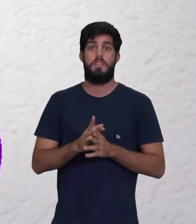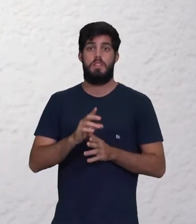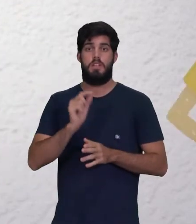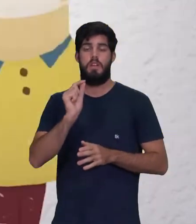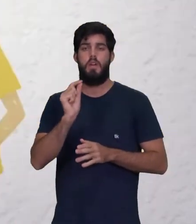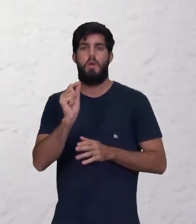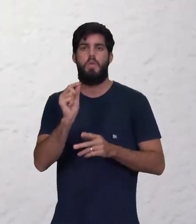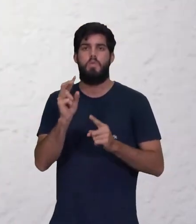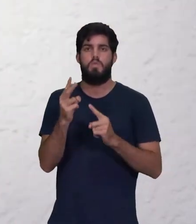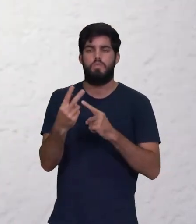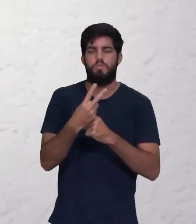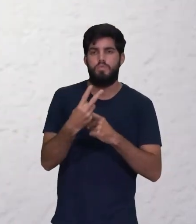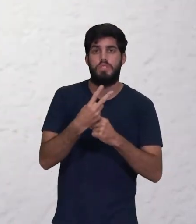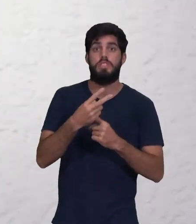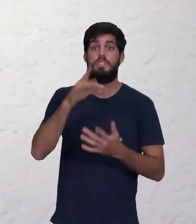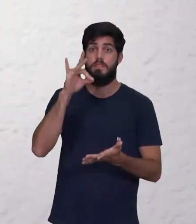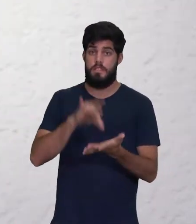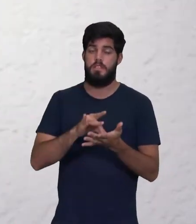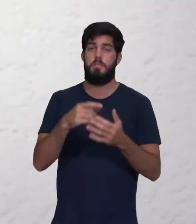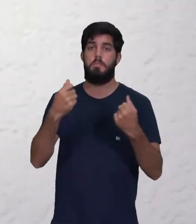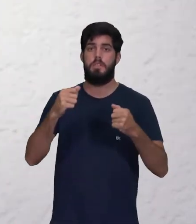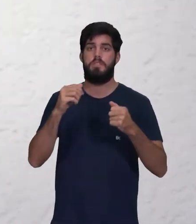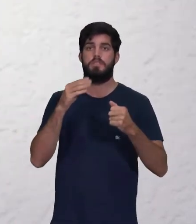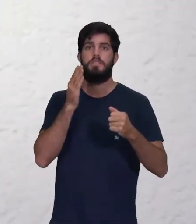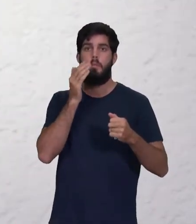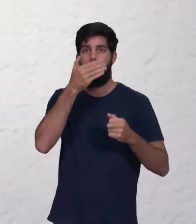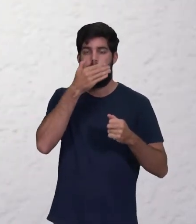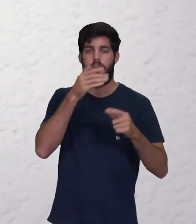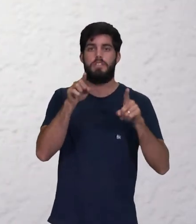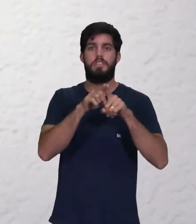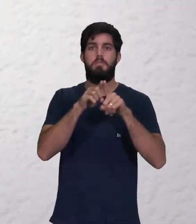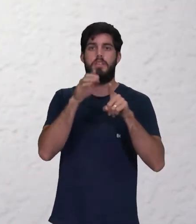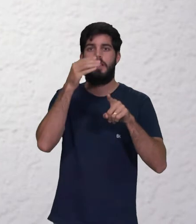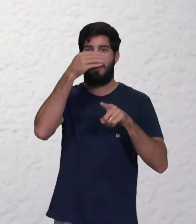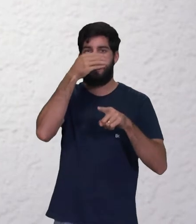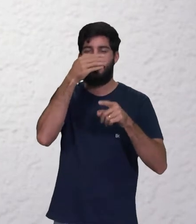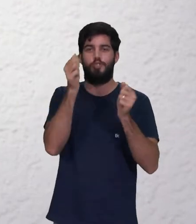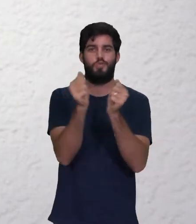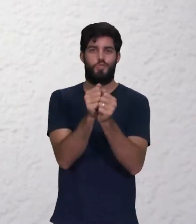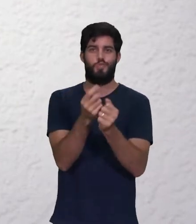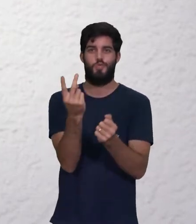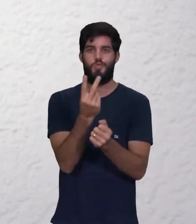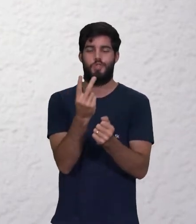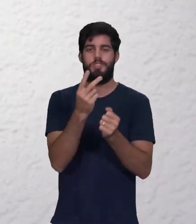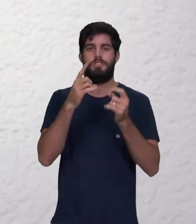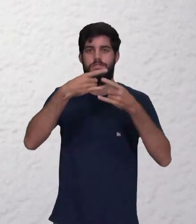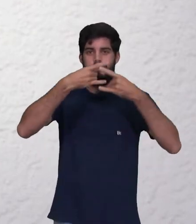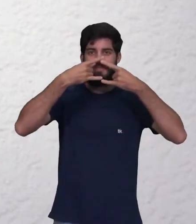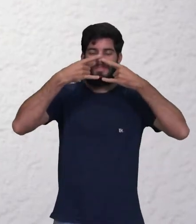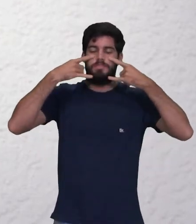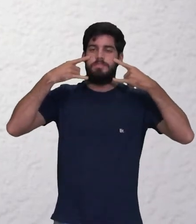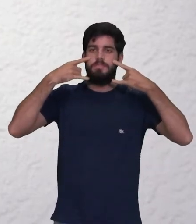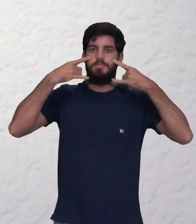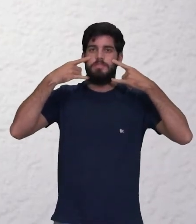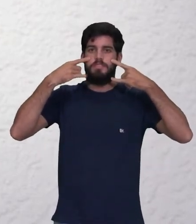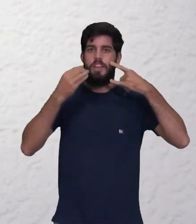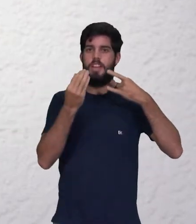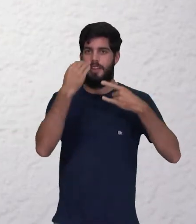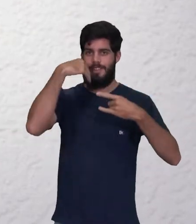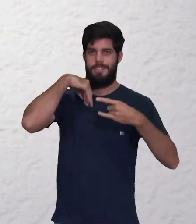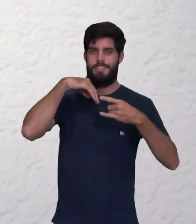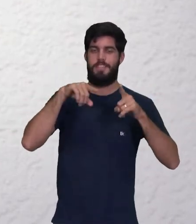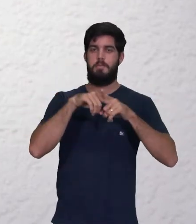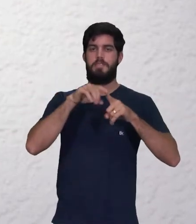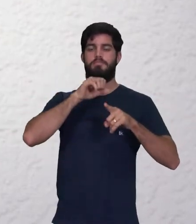Para a máscara, de fato, proteger, ela precisa cobrir totalmente a boca e o nariz ao mesmo tempo, pois é por eles que o